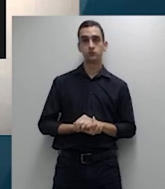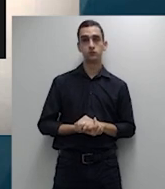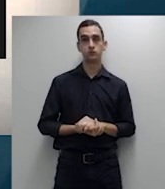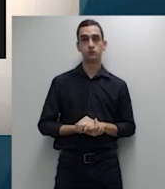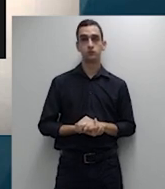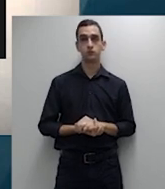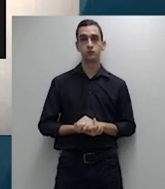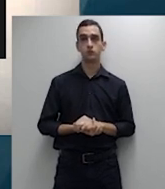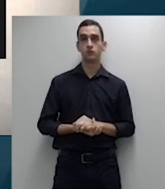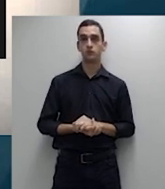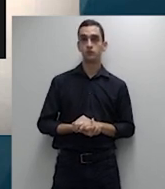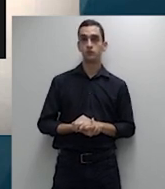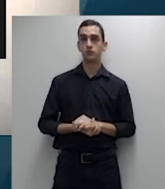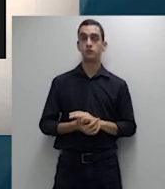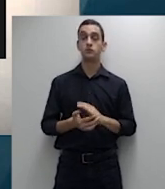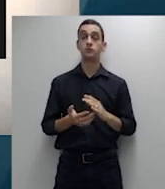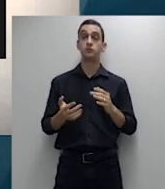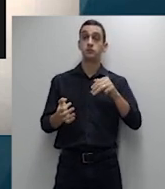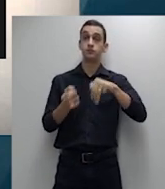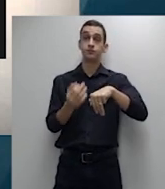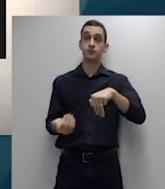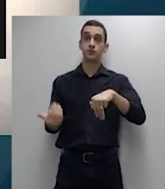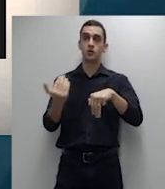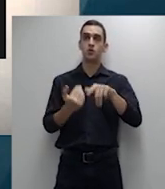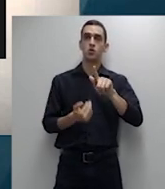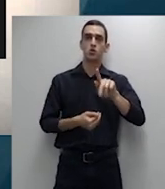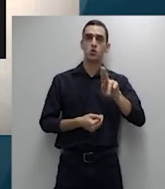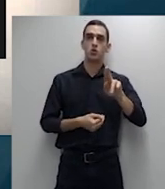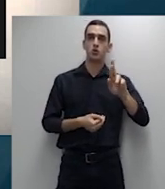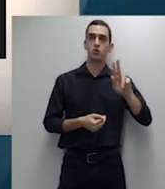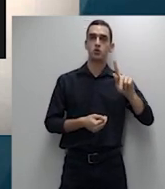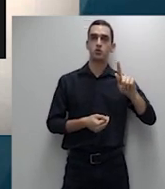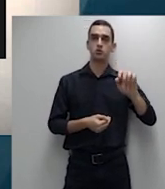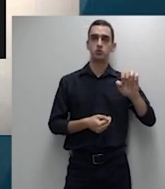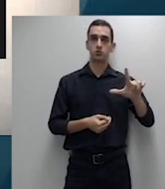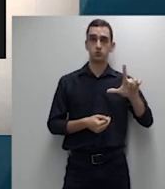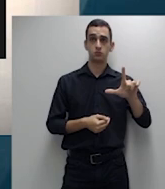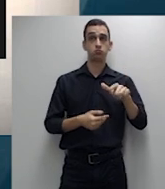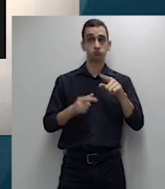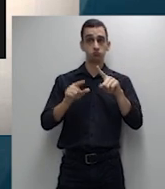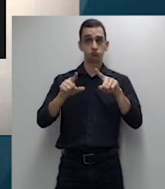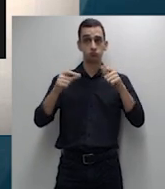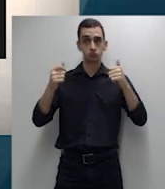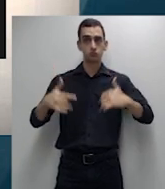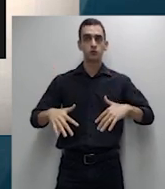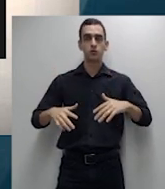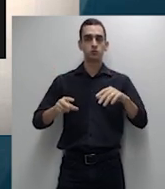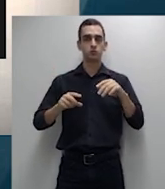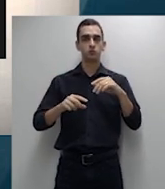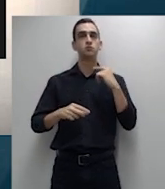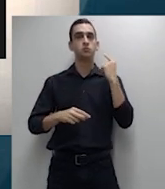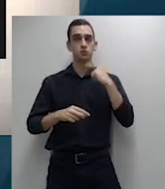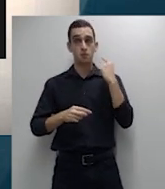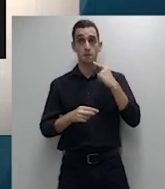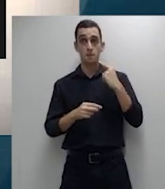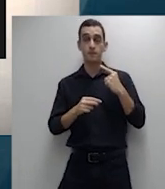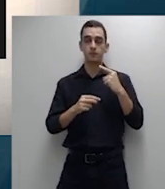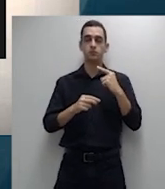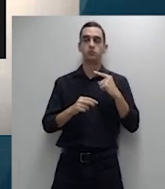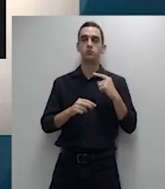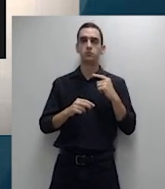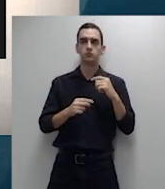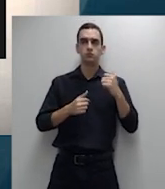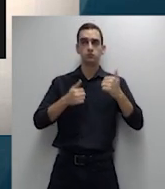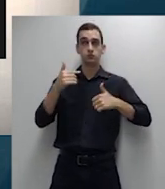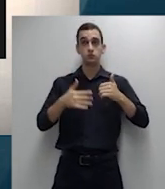sei que a questão dos honorários é relevante mais o principal aqui aumento aí foi muito bem tratado por vossa